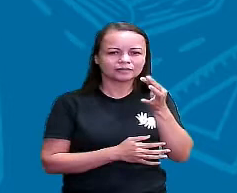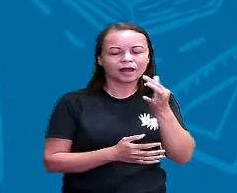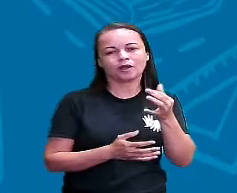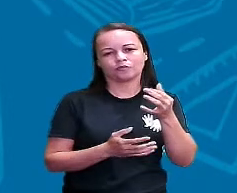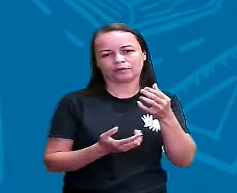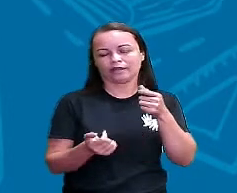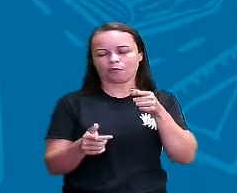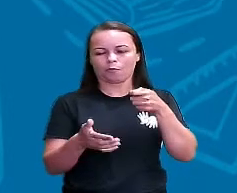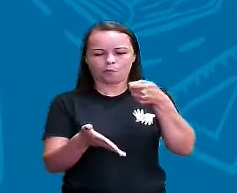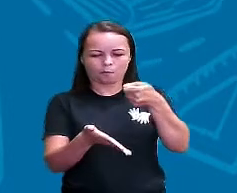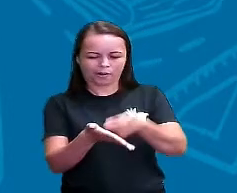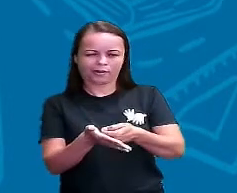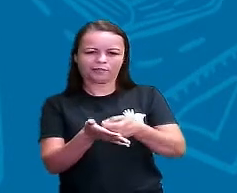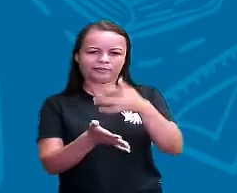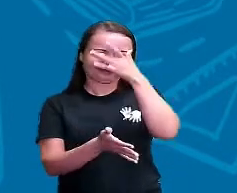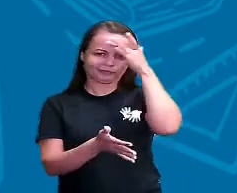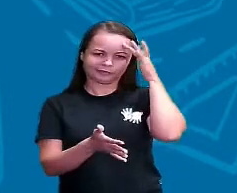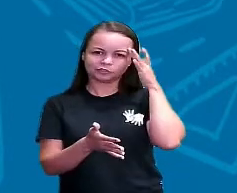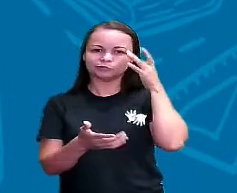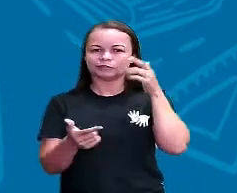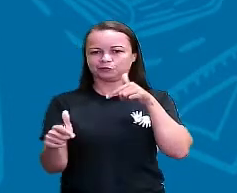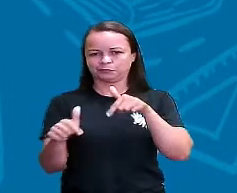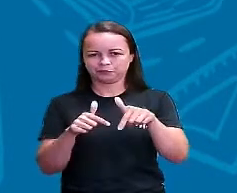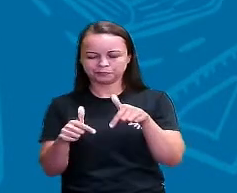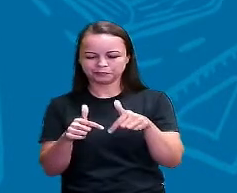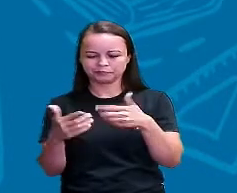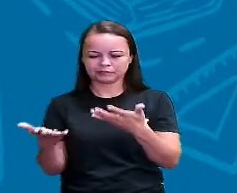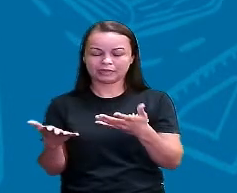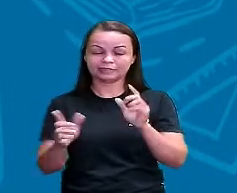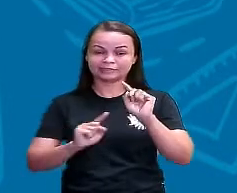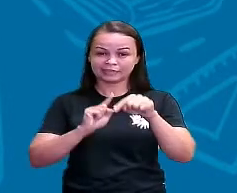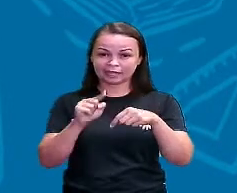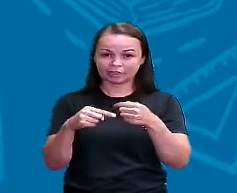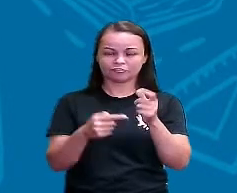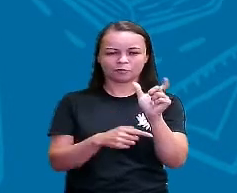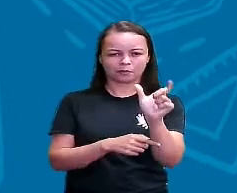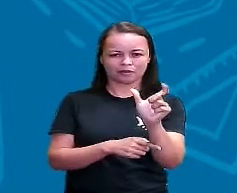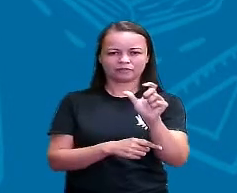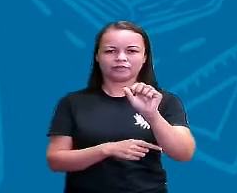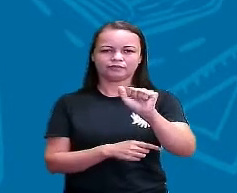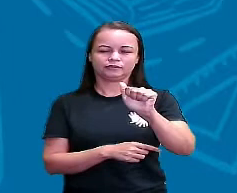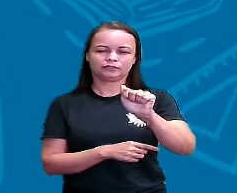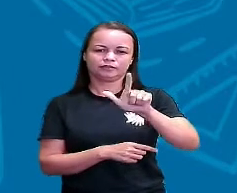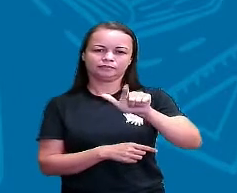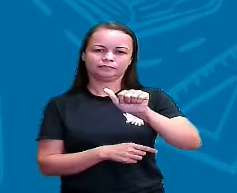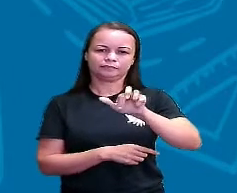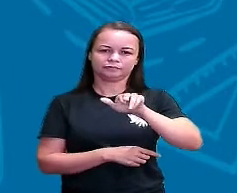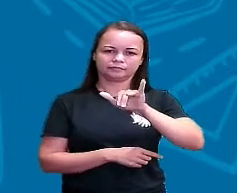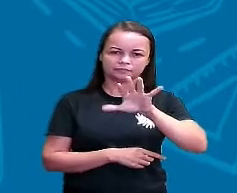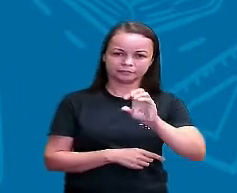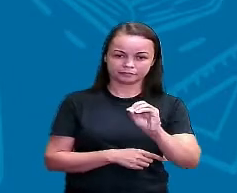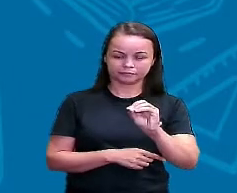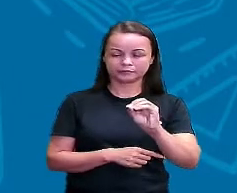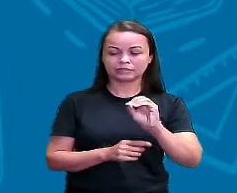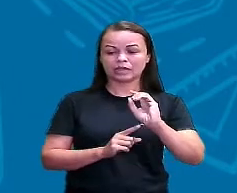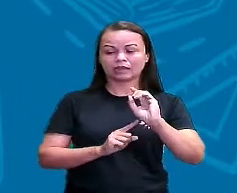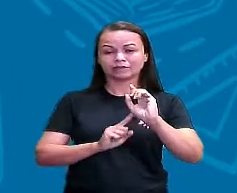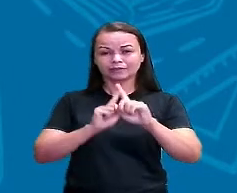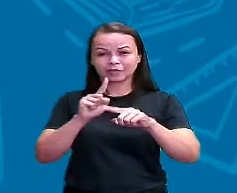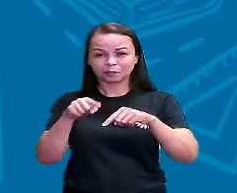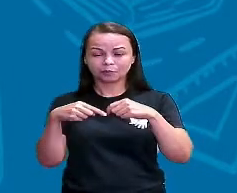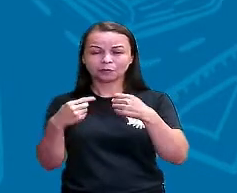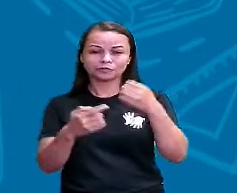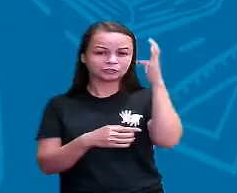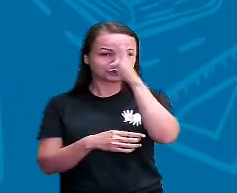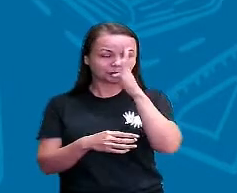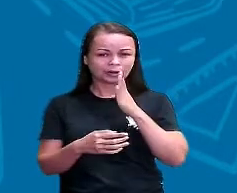trabalhadores, tá certo? E aí veio a palavra salário. Depois, a gente tem aqui no Brasil, em várias partes do mundo, né?